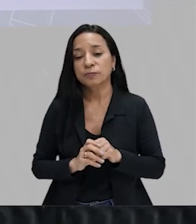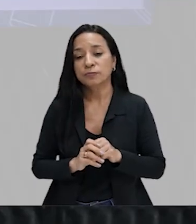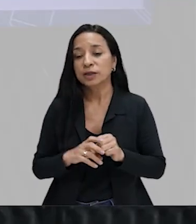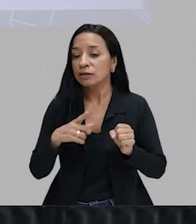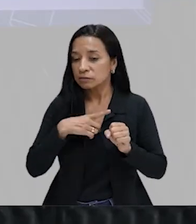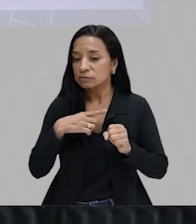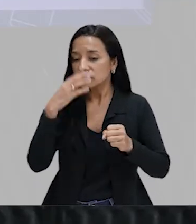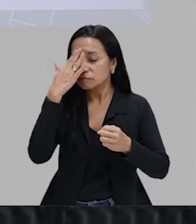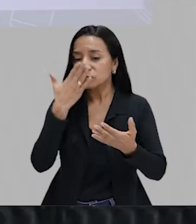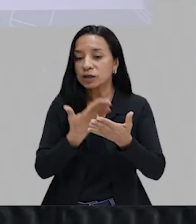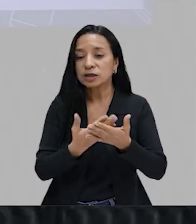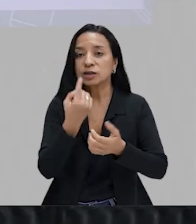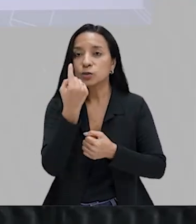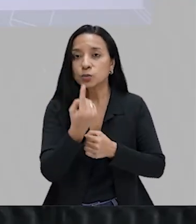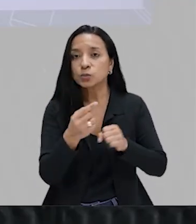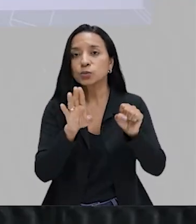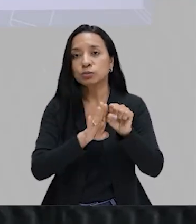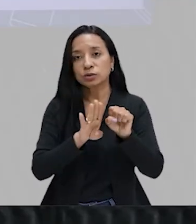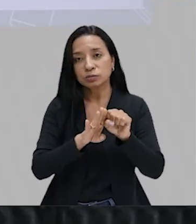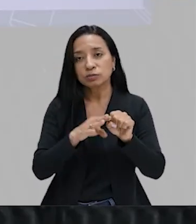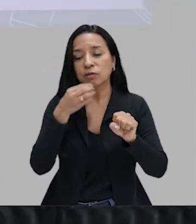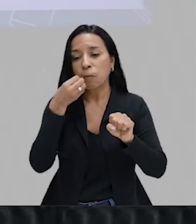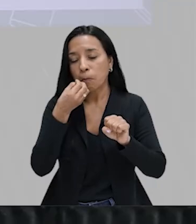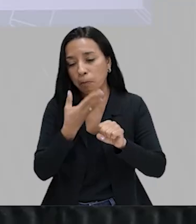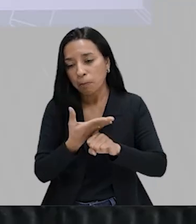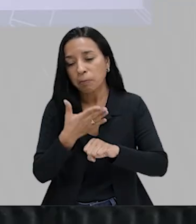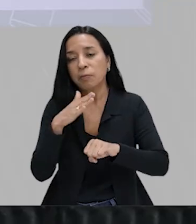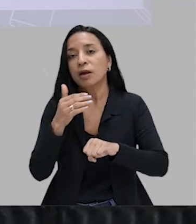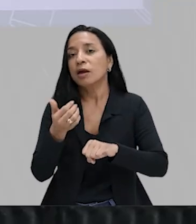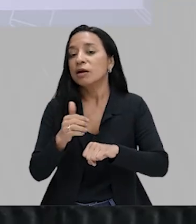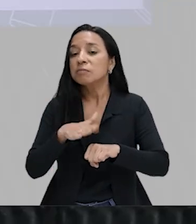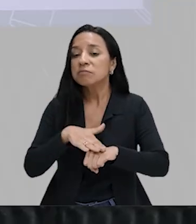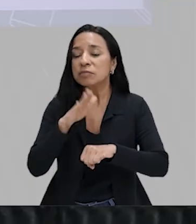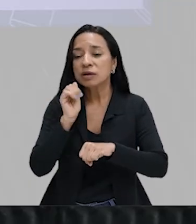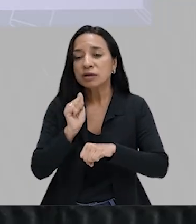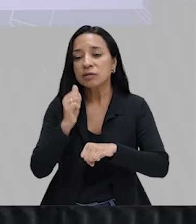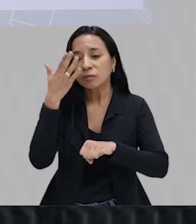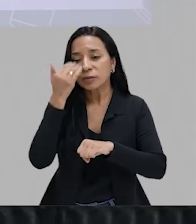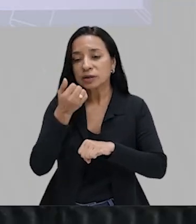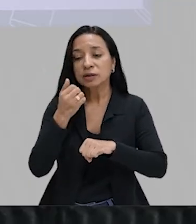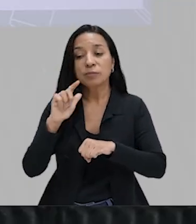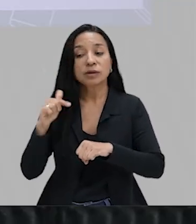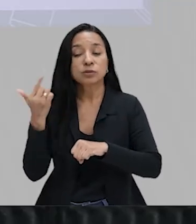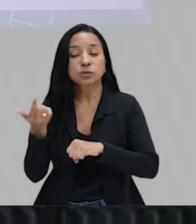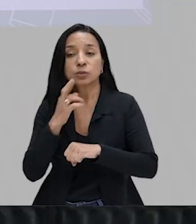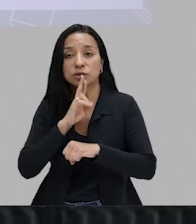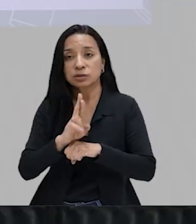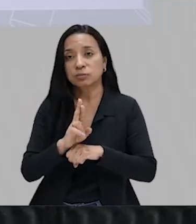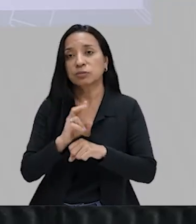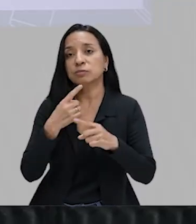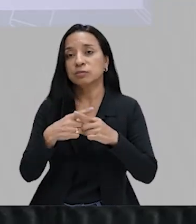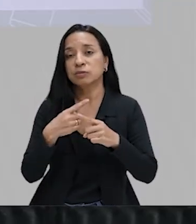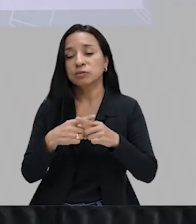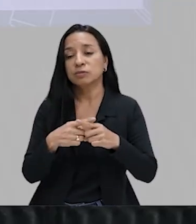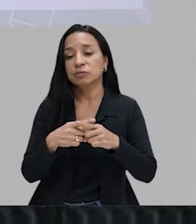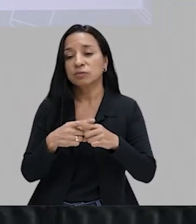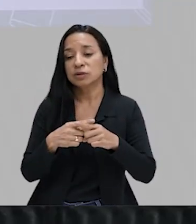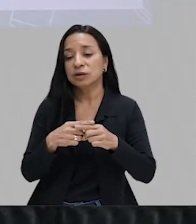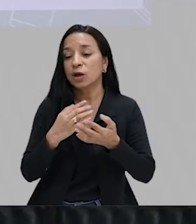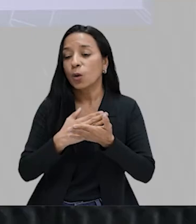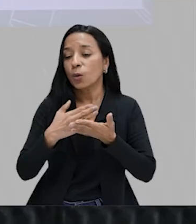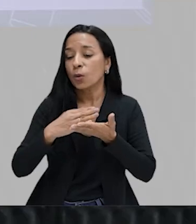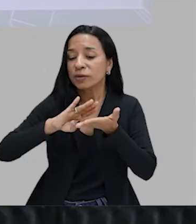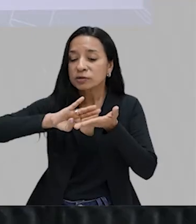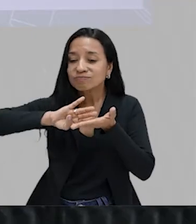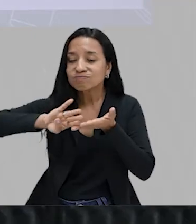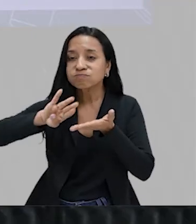você tem certeza de um, já fica bem melhor para vocês decidirem as outras respostas, né? Porque aí eu vou por eliminação